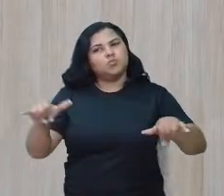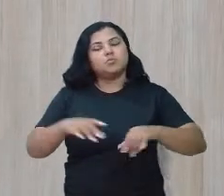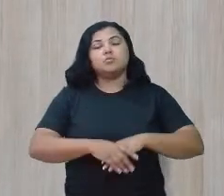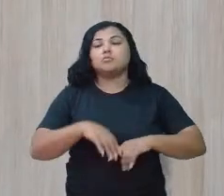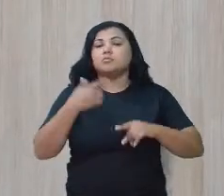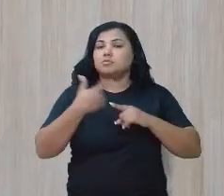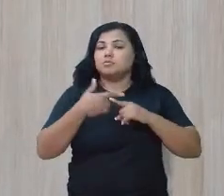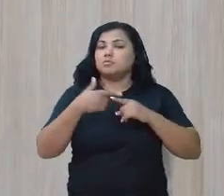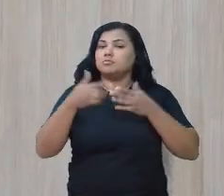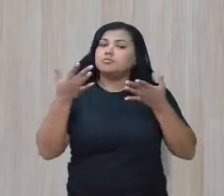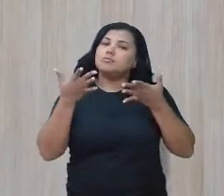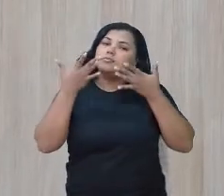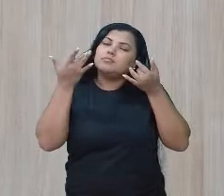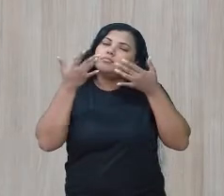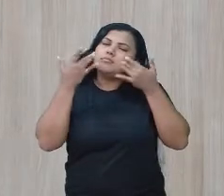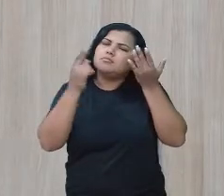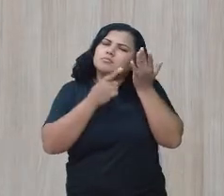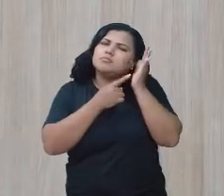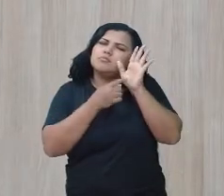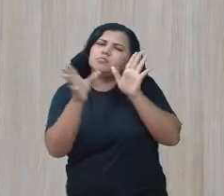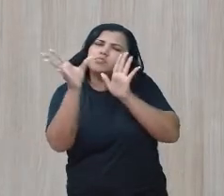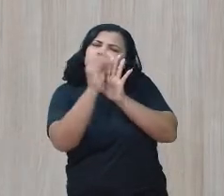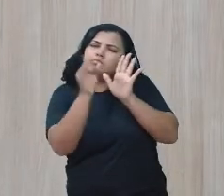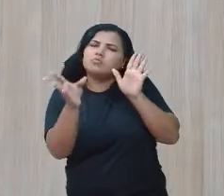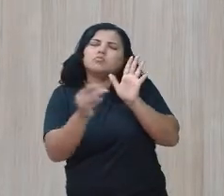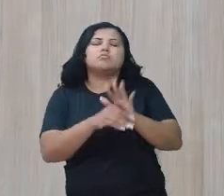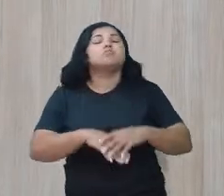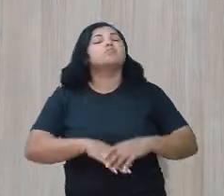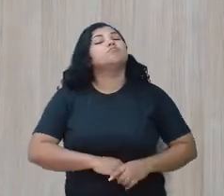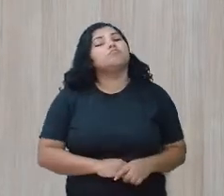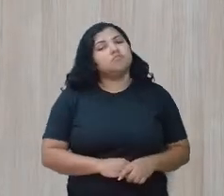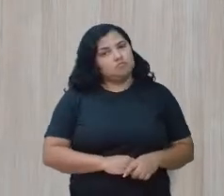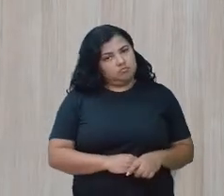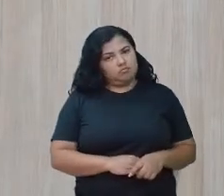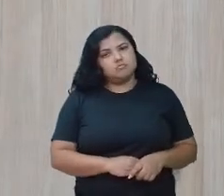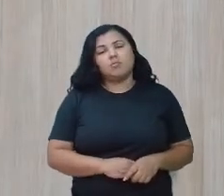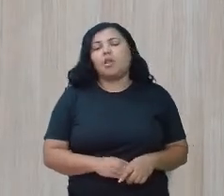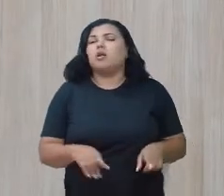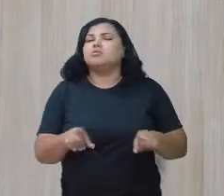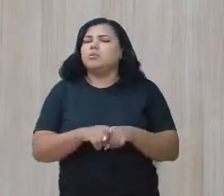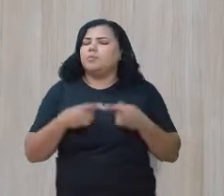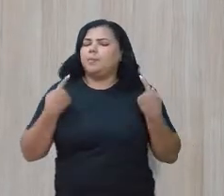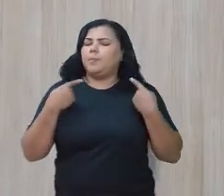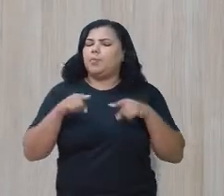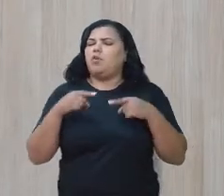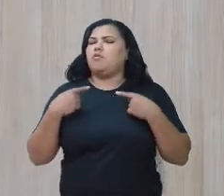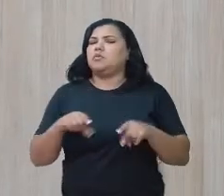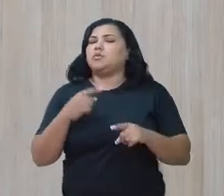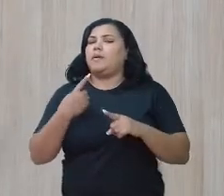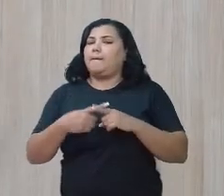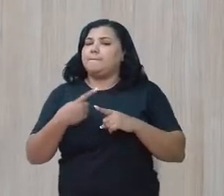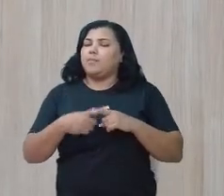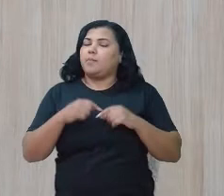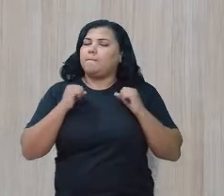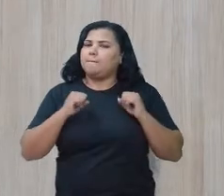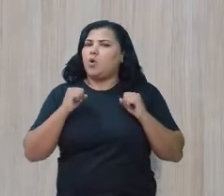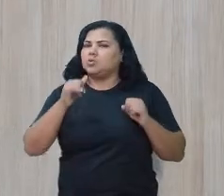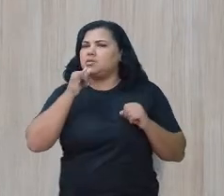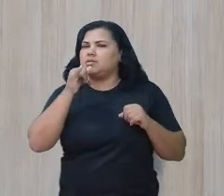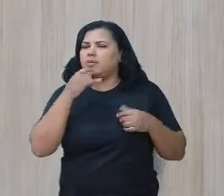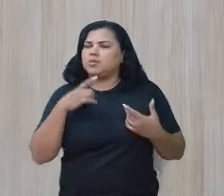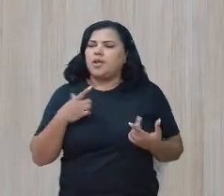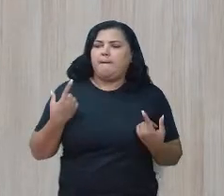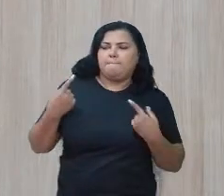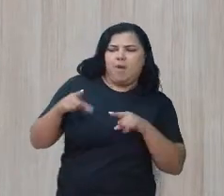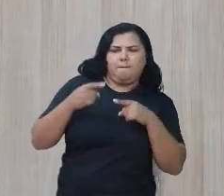porque o teatro ele traz muito conteúdo, ele é provocação, né? Porque ele pode ter esse